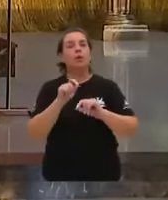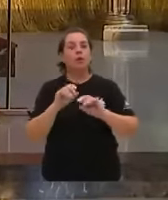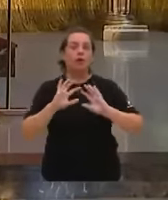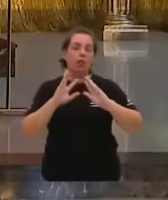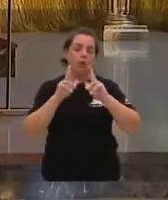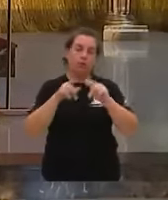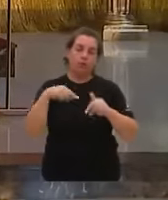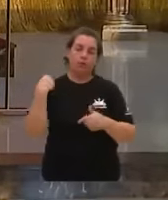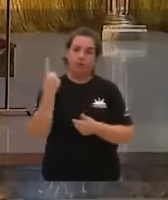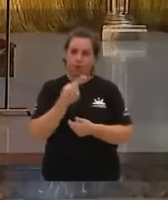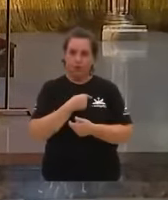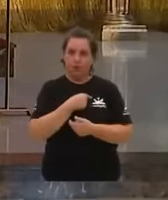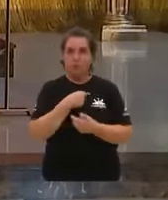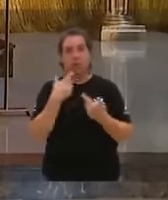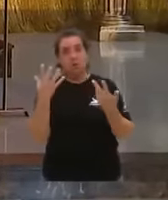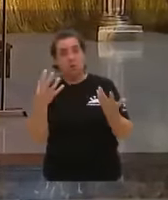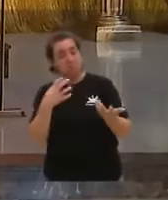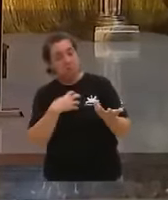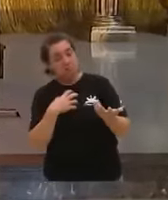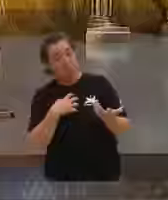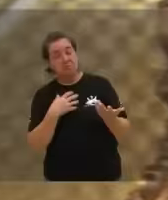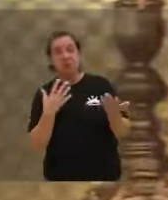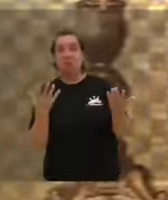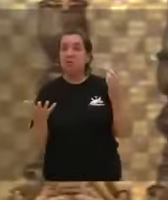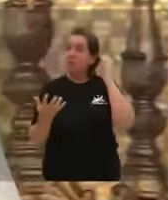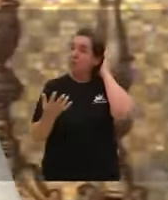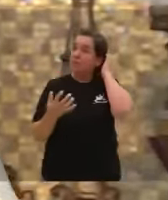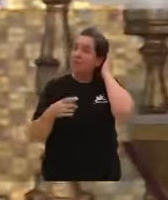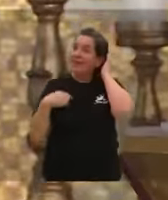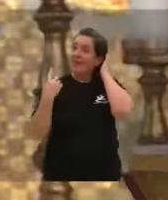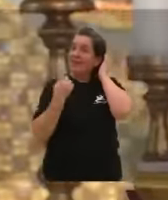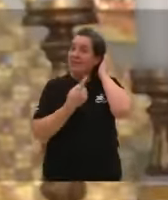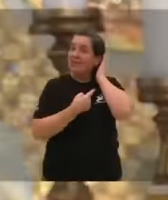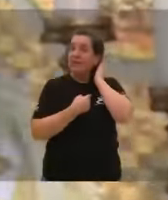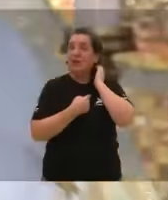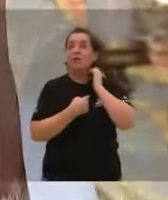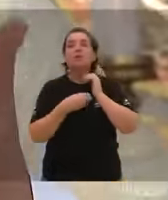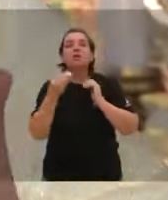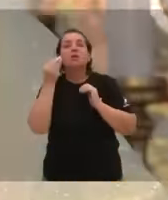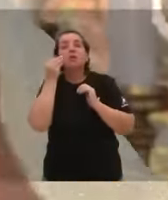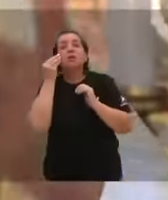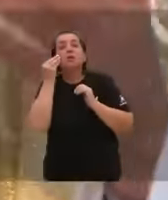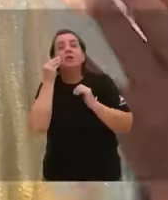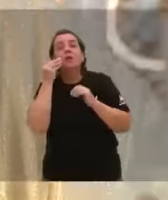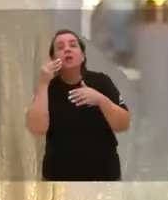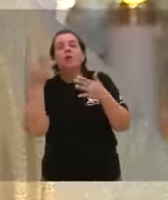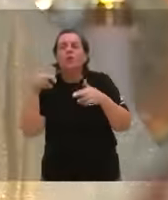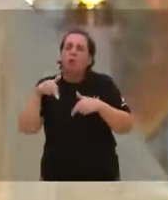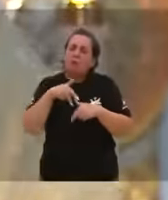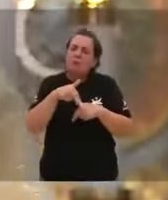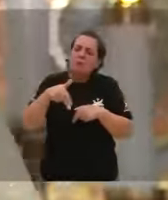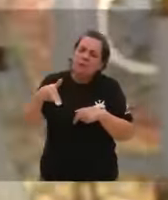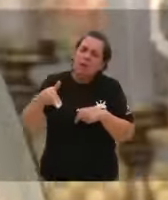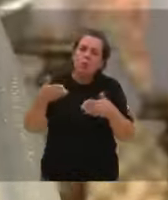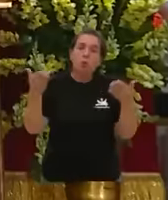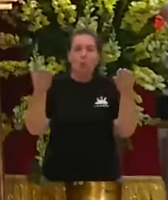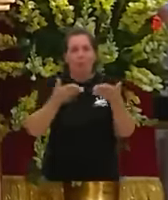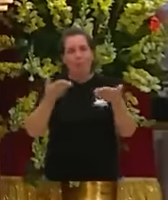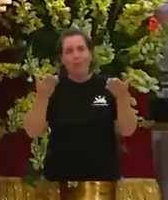todos nós que de alguma forma estamos tentando, caminhando.